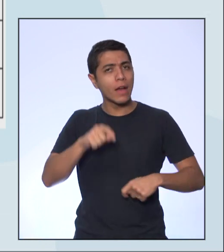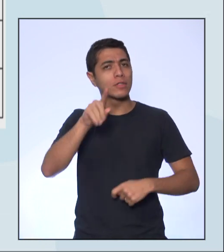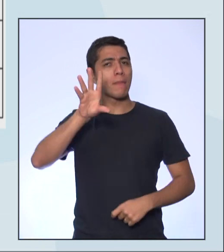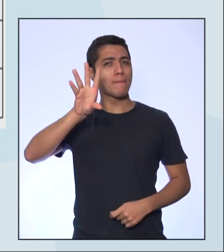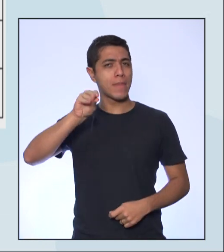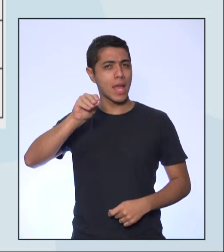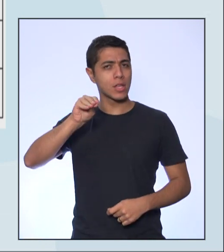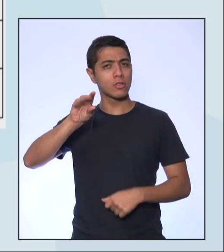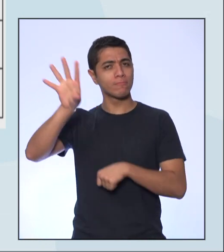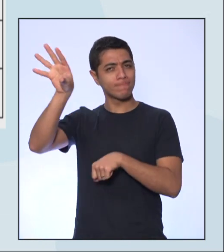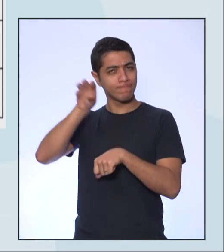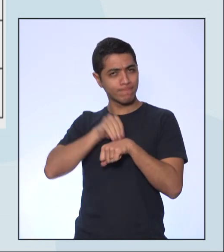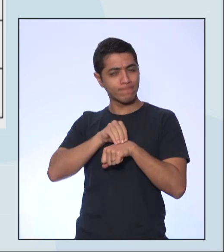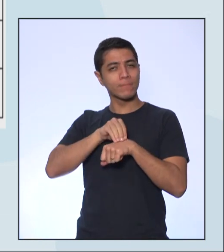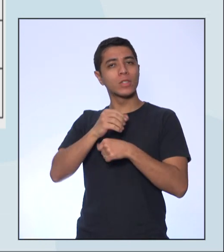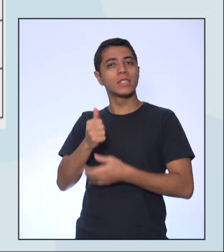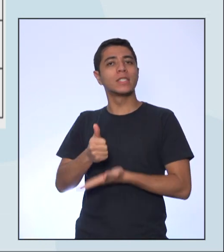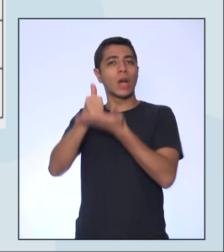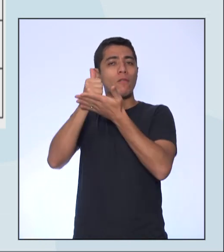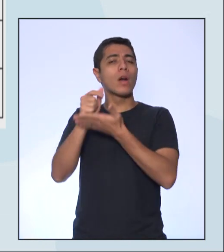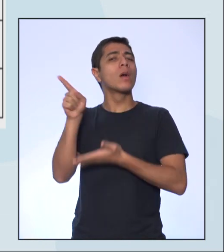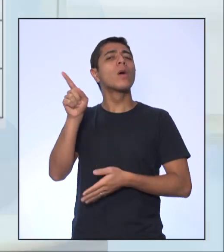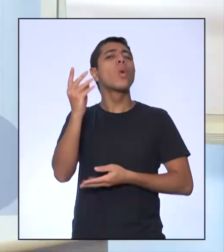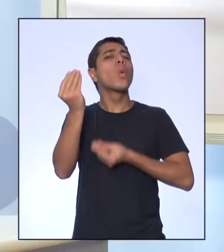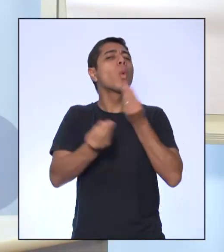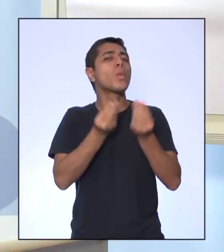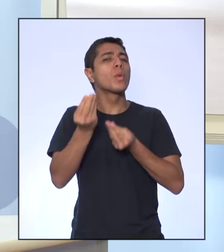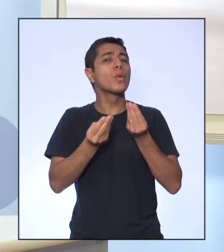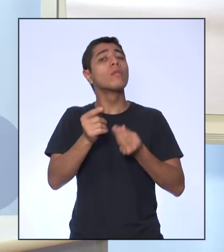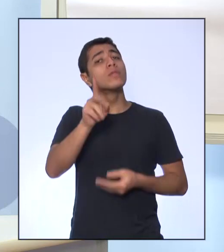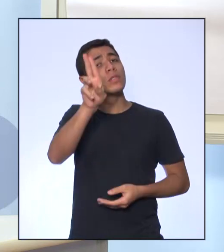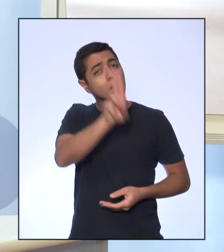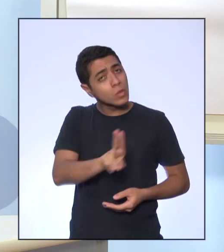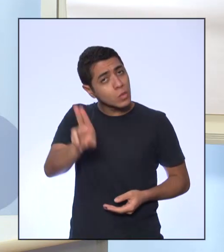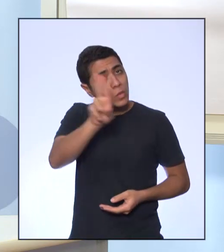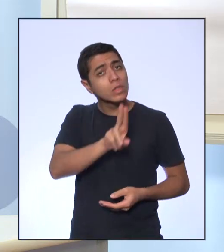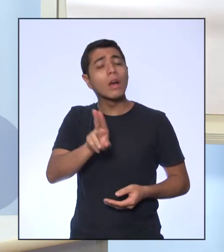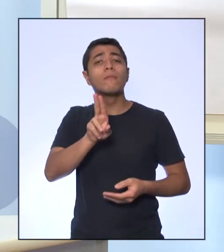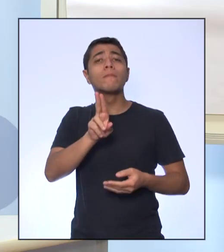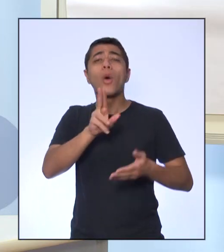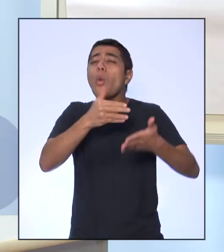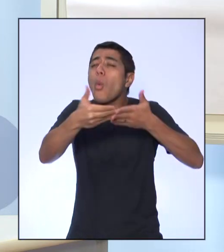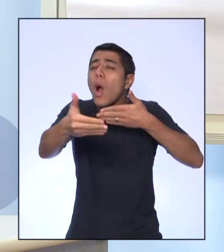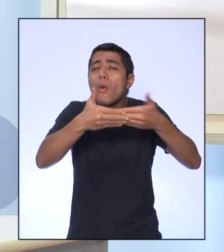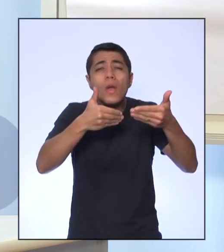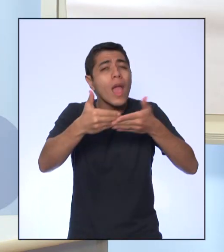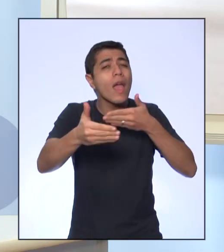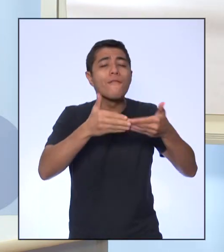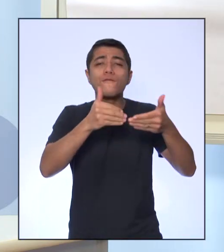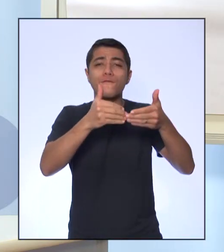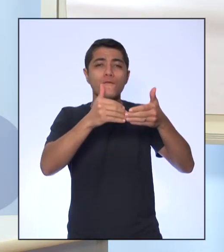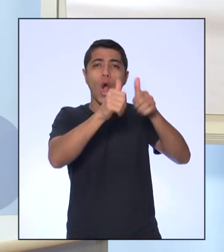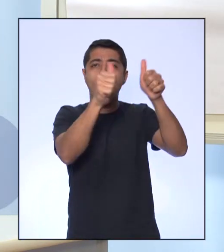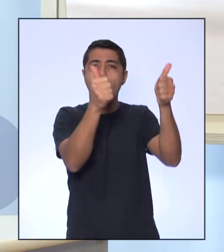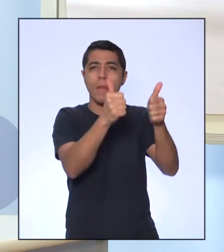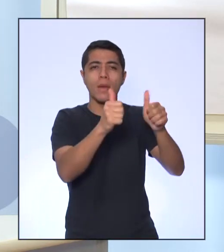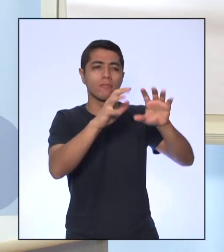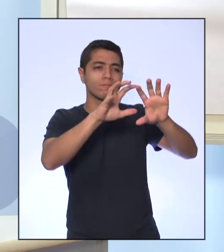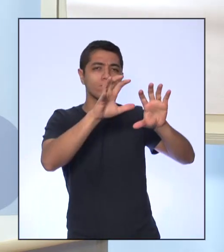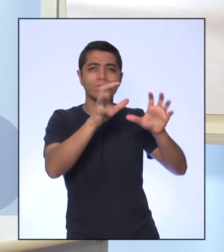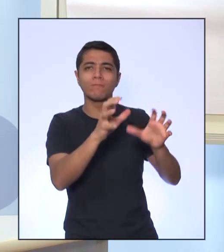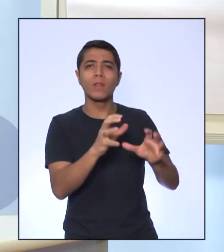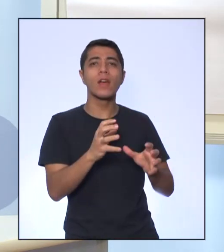dessa tela ele basicamente funciona para vocês identificar em qualquer qualquer forma né qualquer